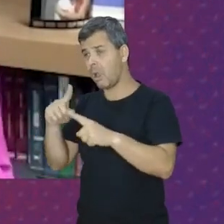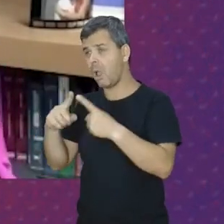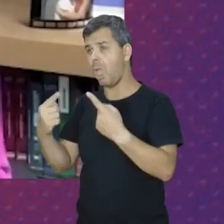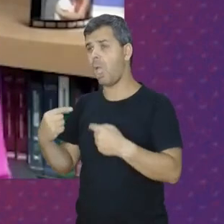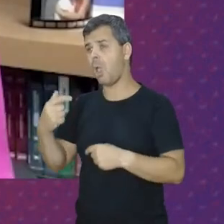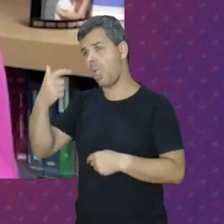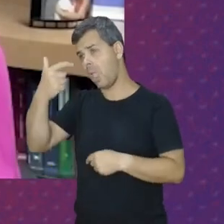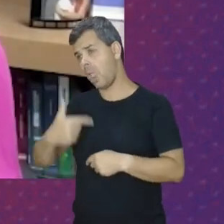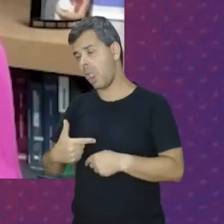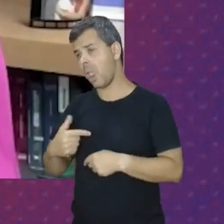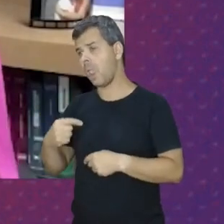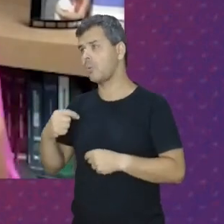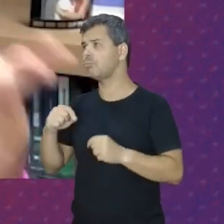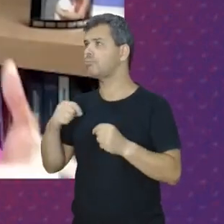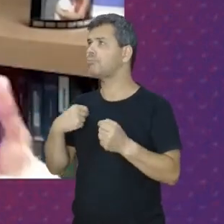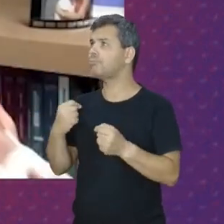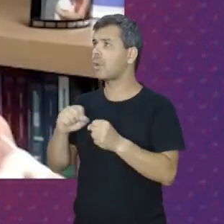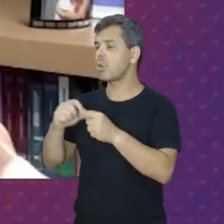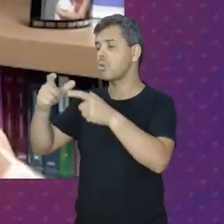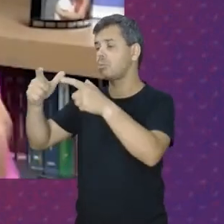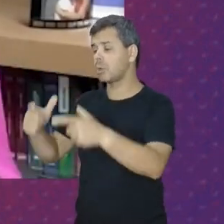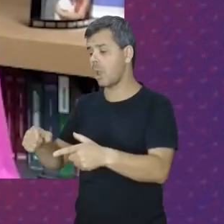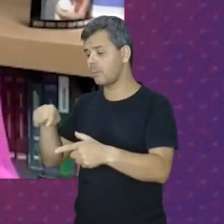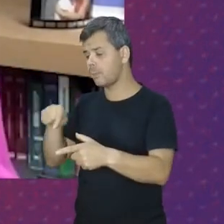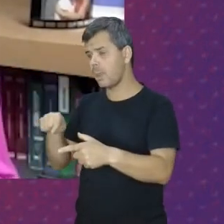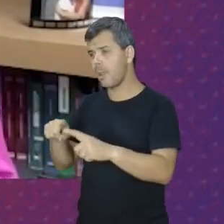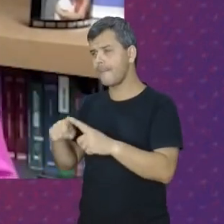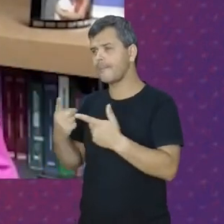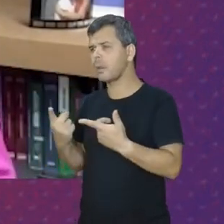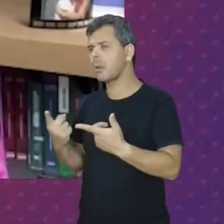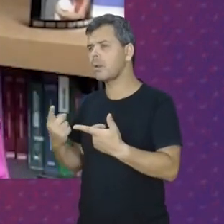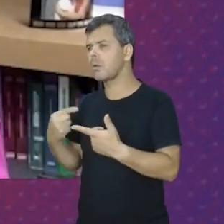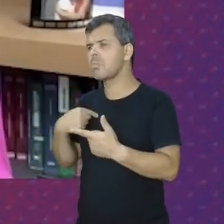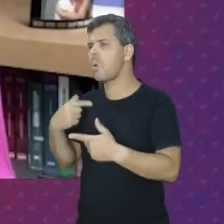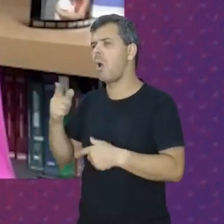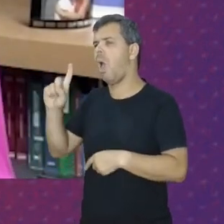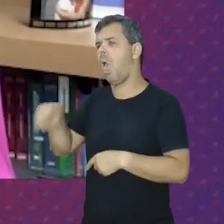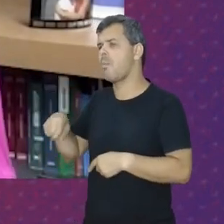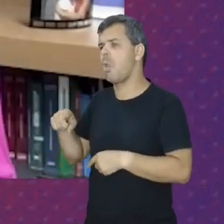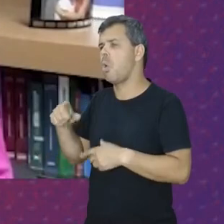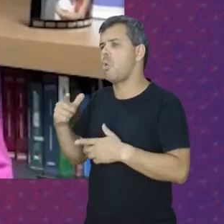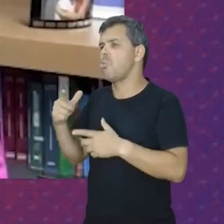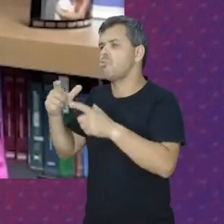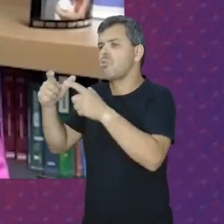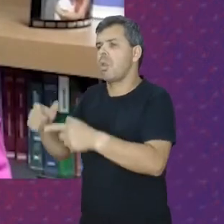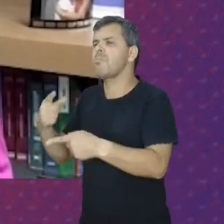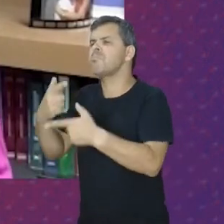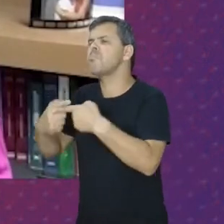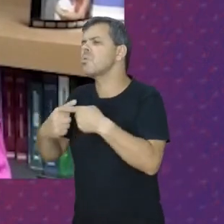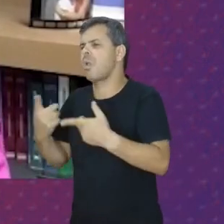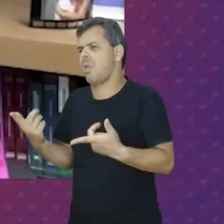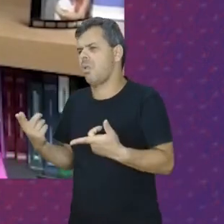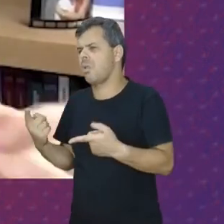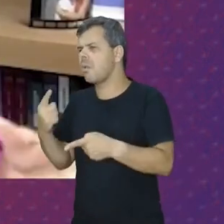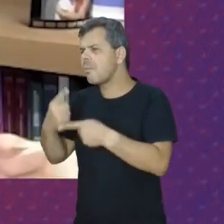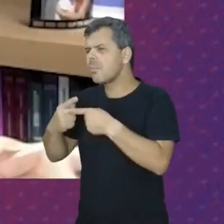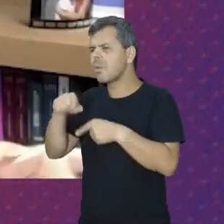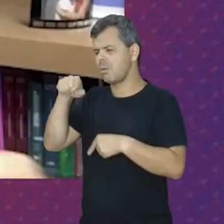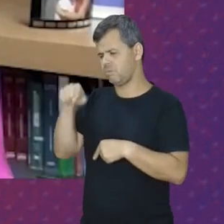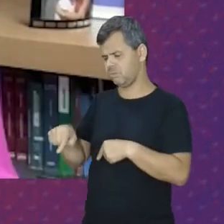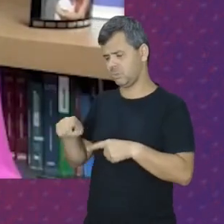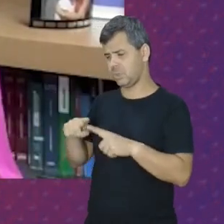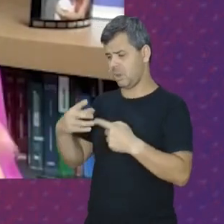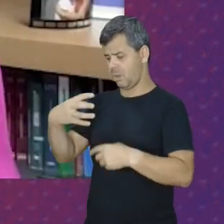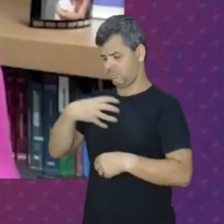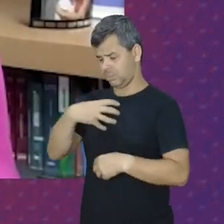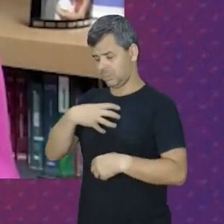lugar. Ora, eu estou nesse lugar, mas esse não é o meu lugar, né? Por quê? Porque nesse lugar eu